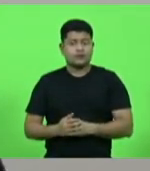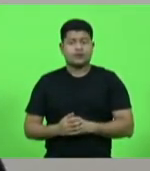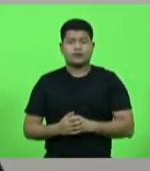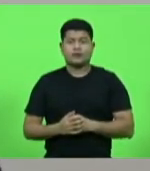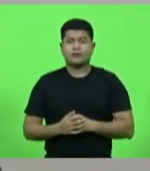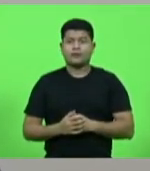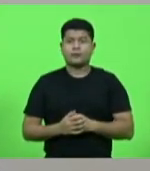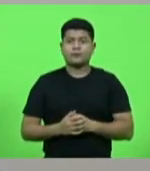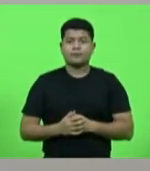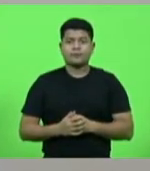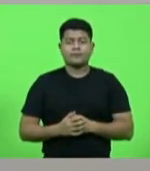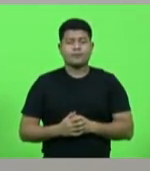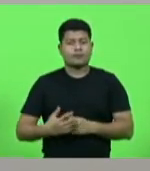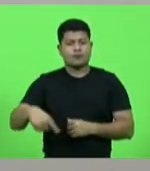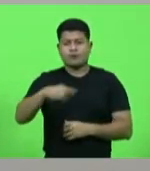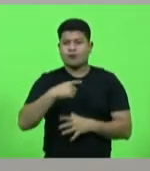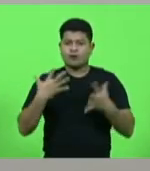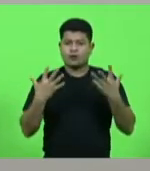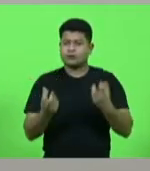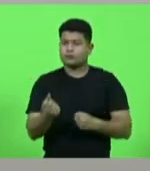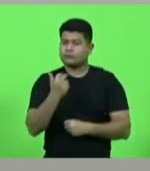É inaceitável